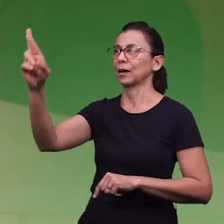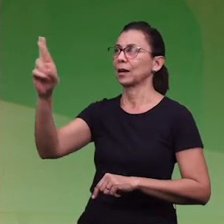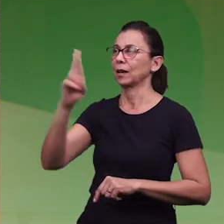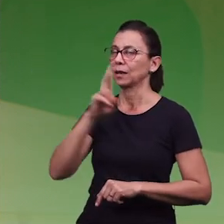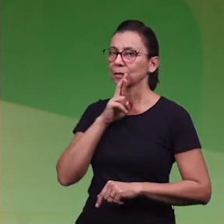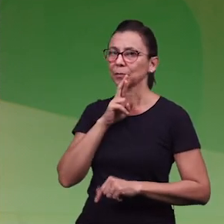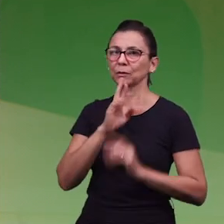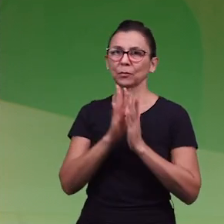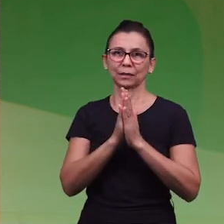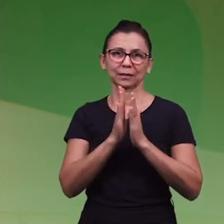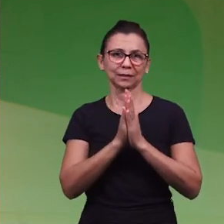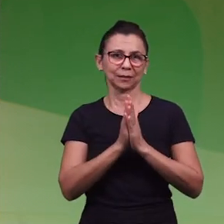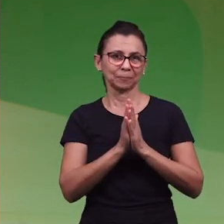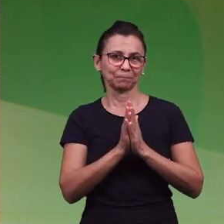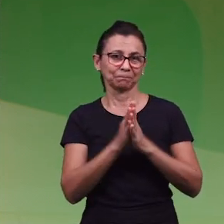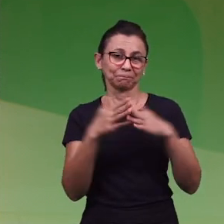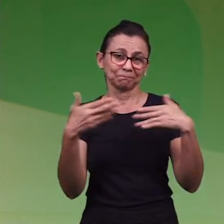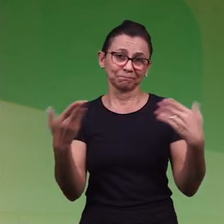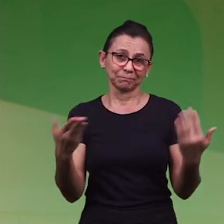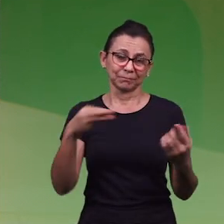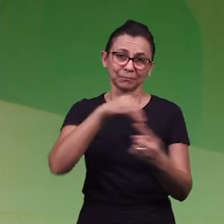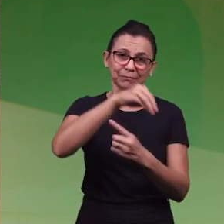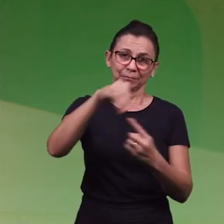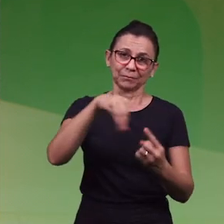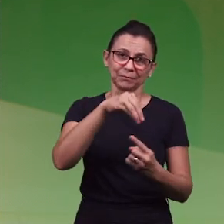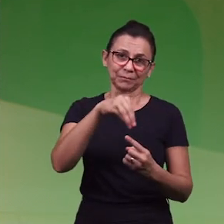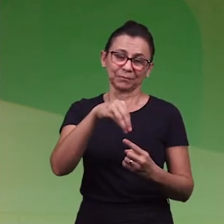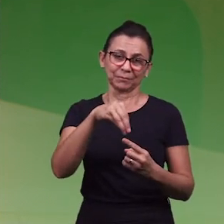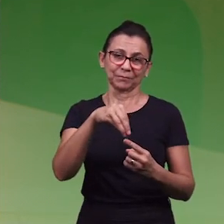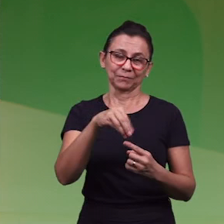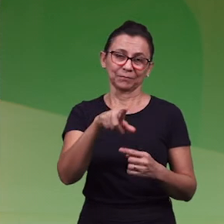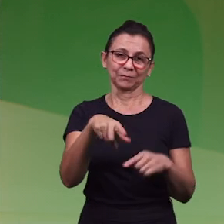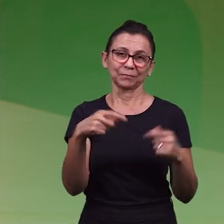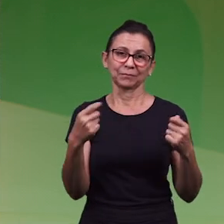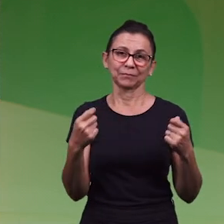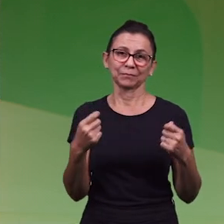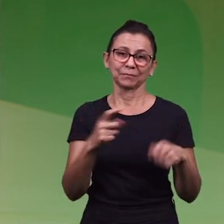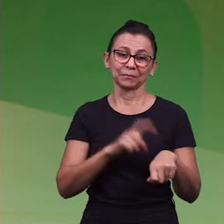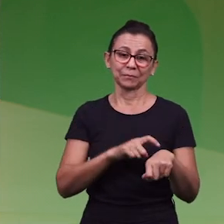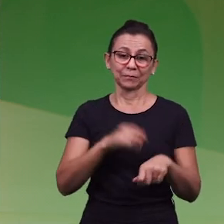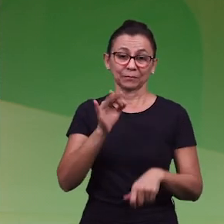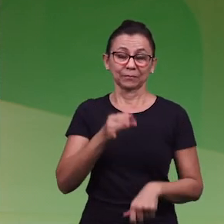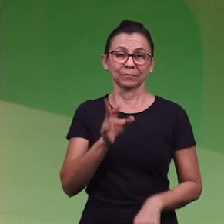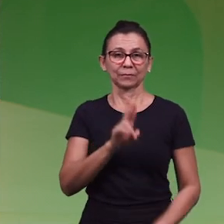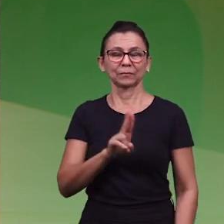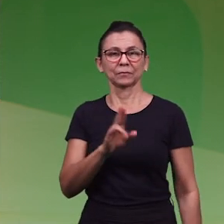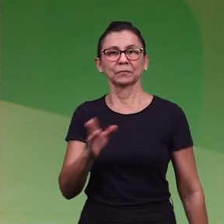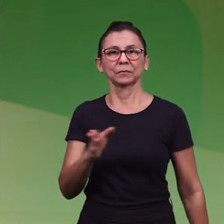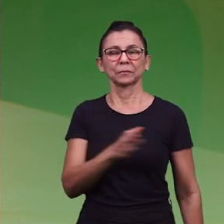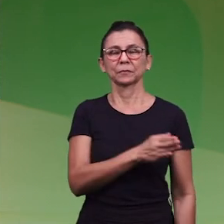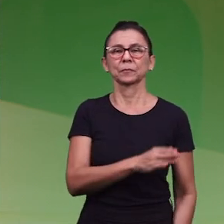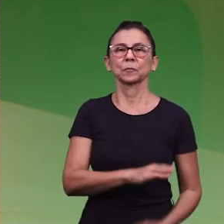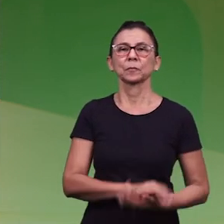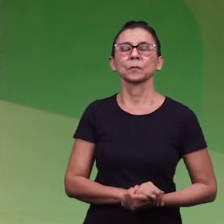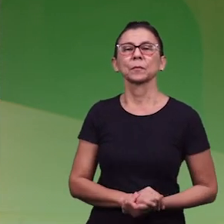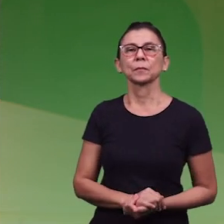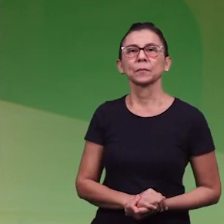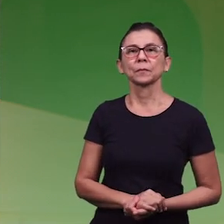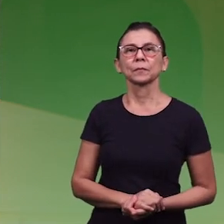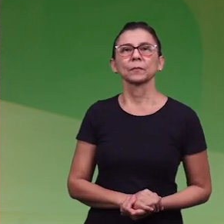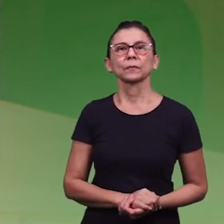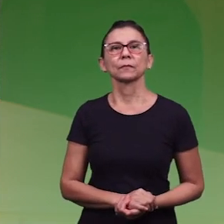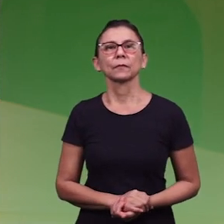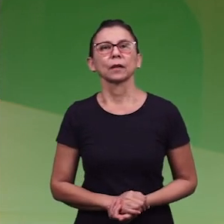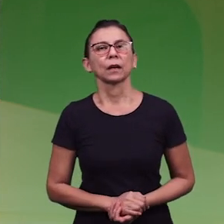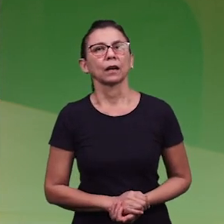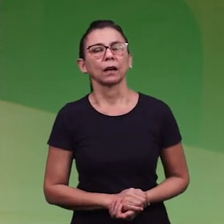Então, é o recurso usado na hora certa, para aquele momento certo ali, né? E outra coisa, o recurso da graça